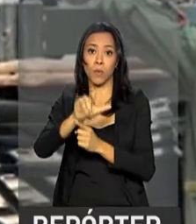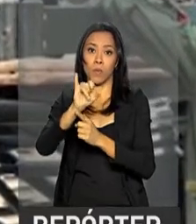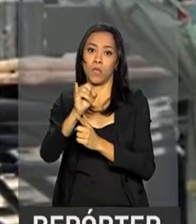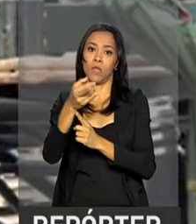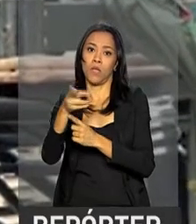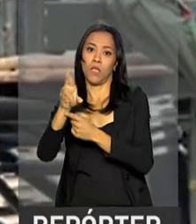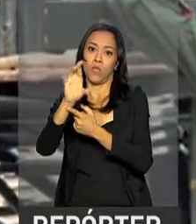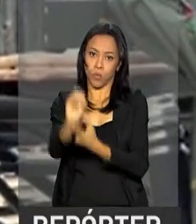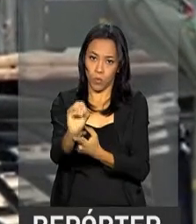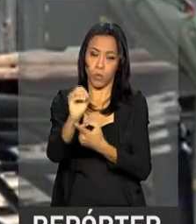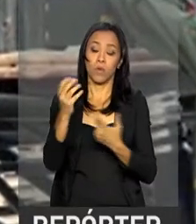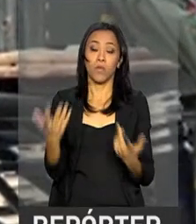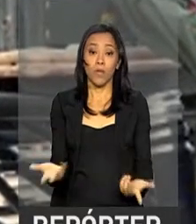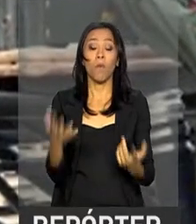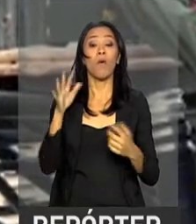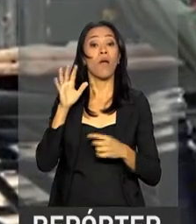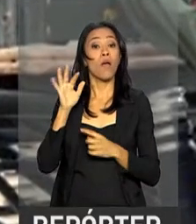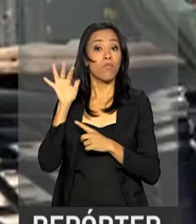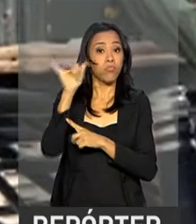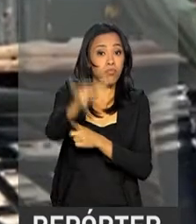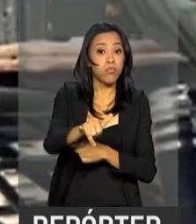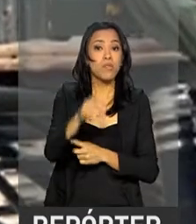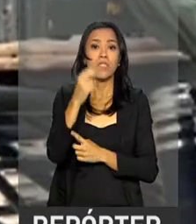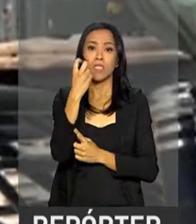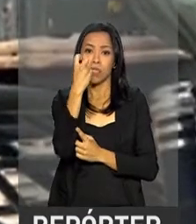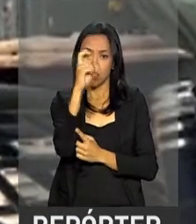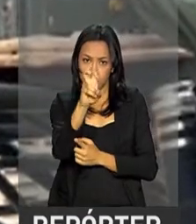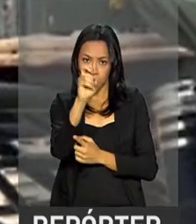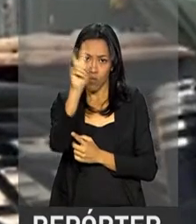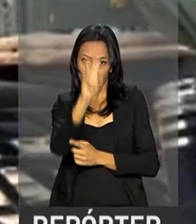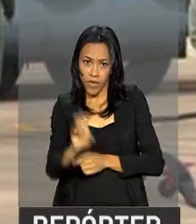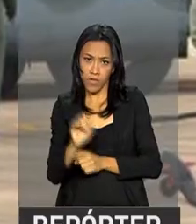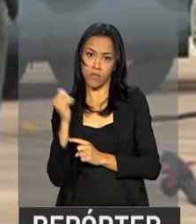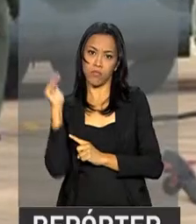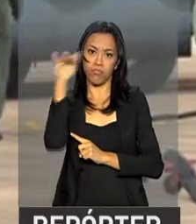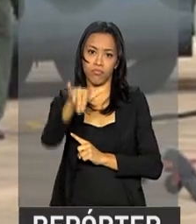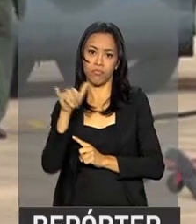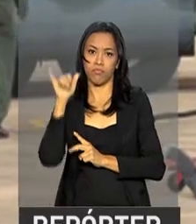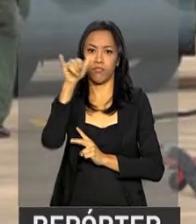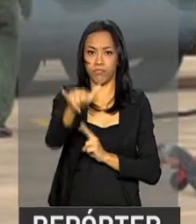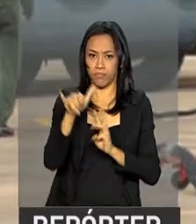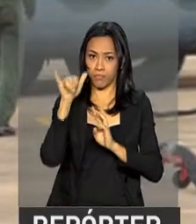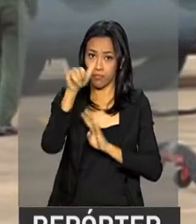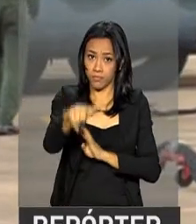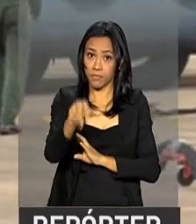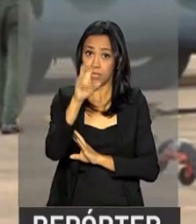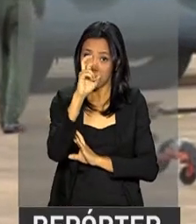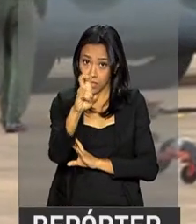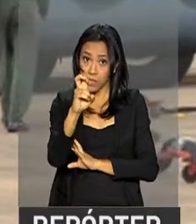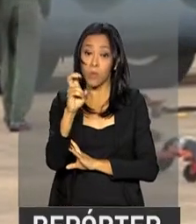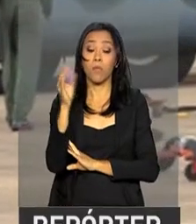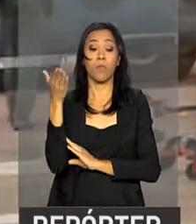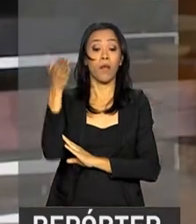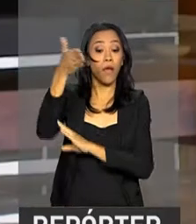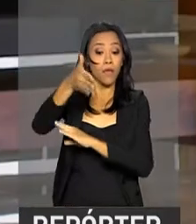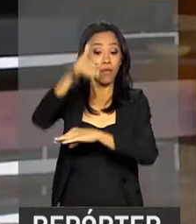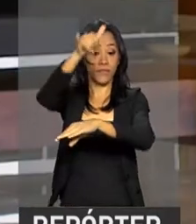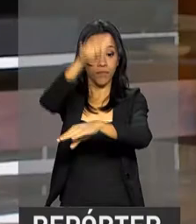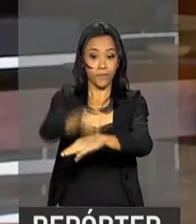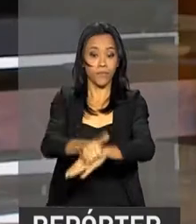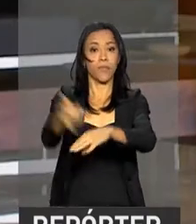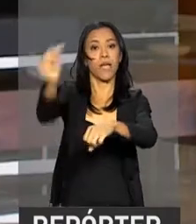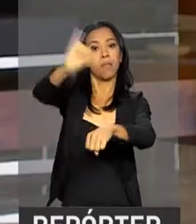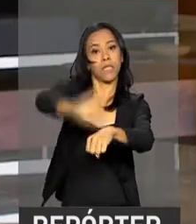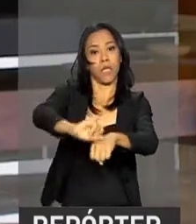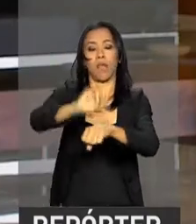FAB, hoje estão previstas 5 saídas desse avião de Anápolis, cidade goiana escolhida como base